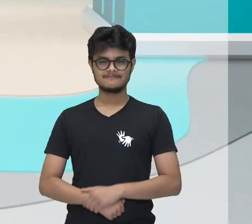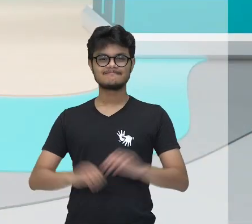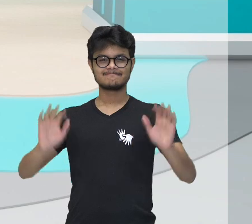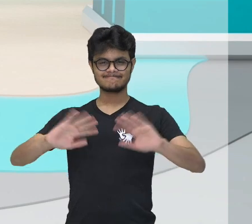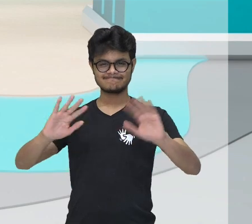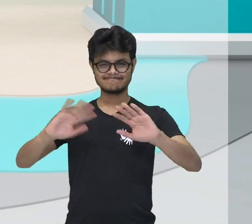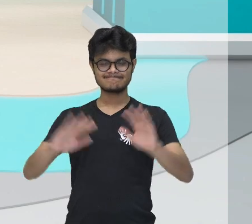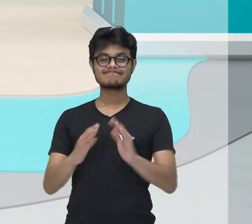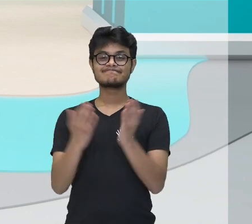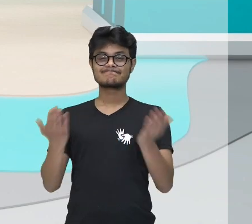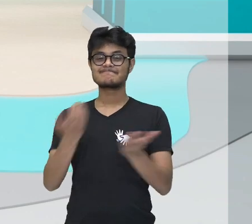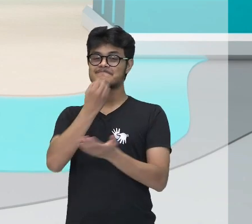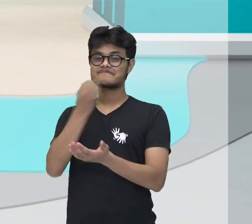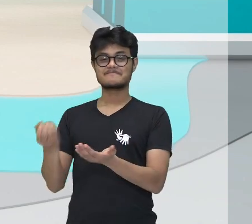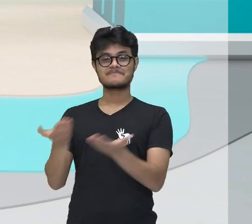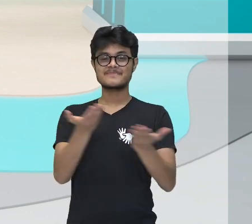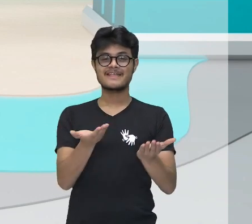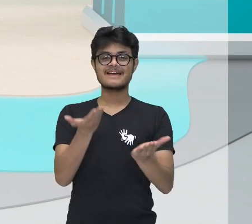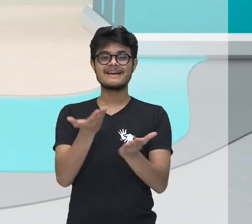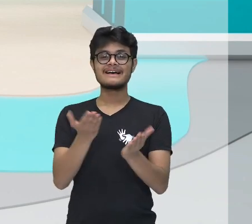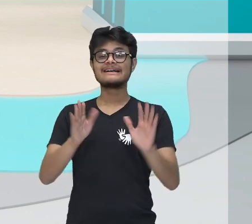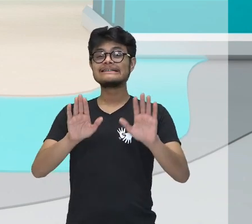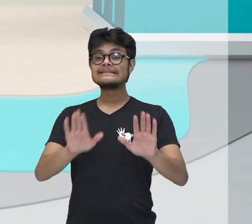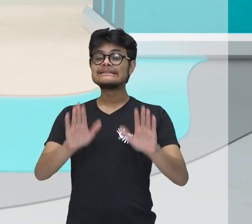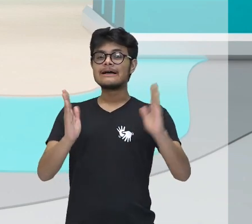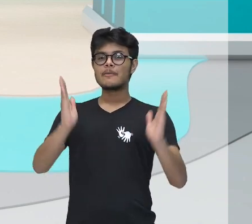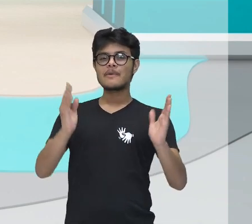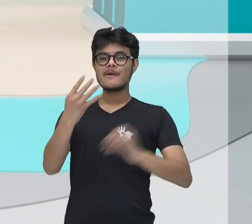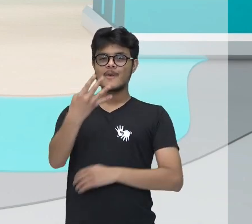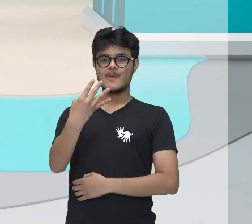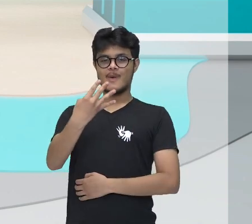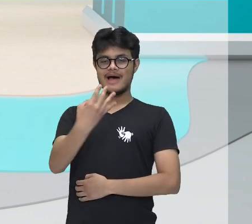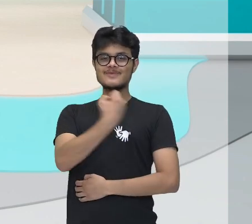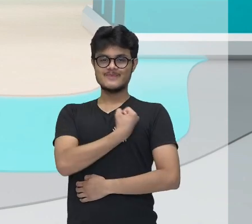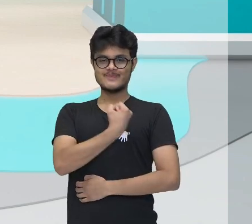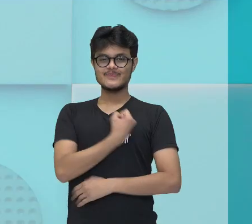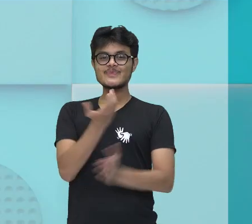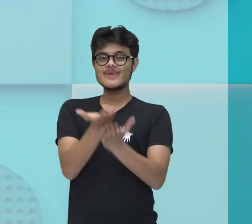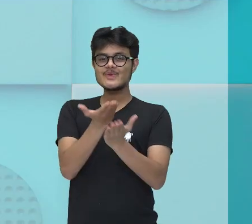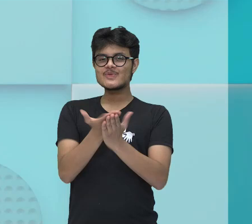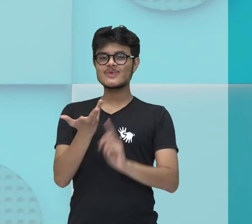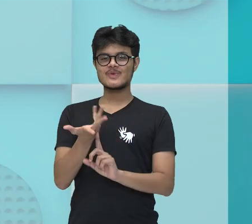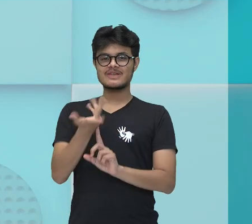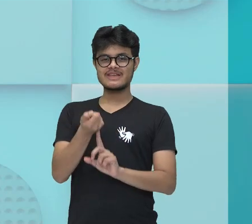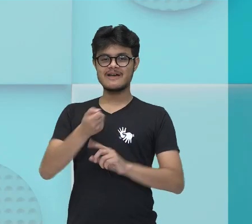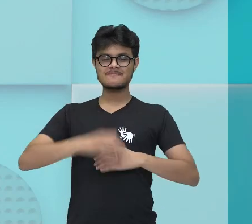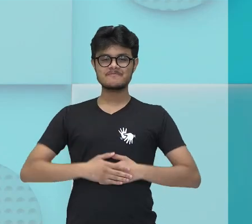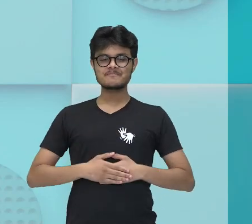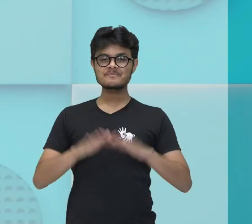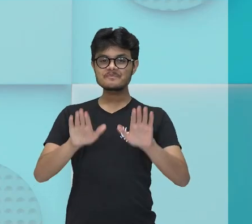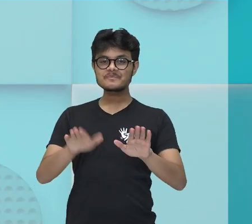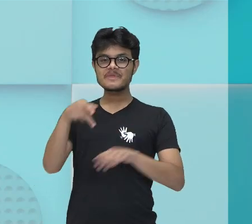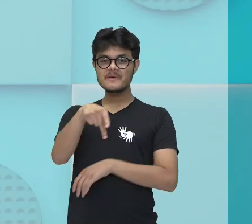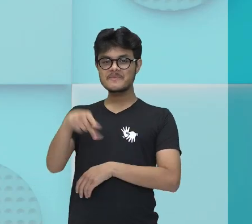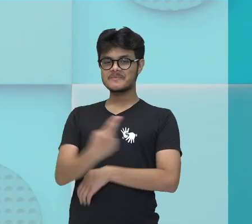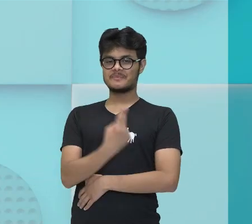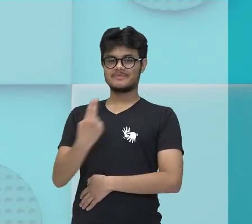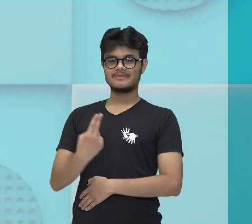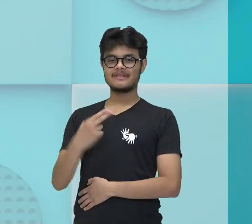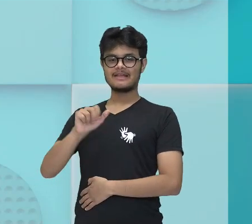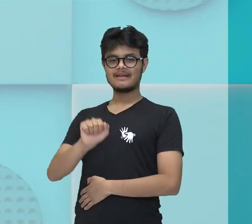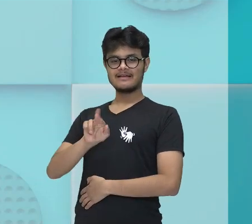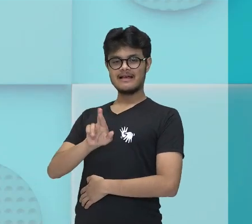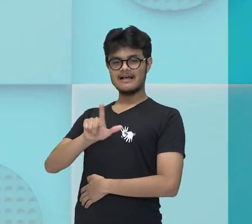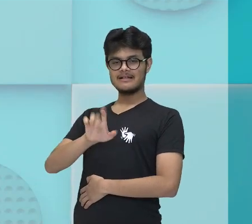Olá, sejam bem-vindos à quarta aula do componente de arte. Eu sou a professora Arlene Azulay